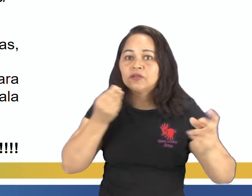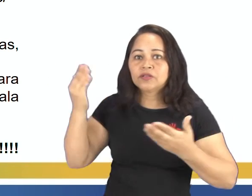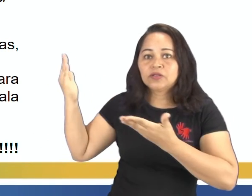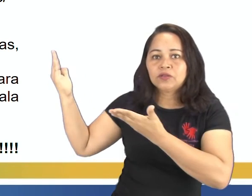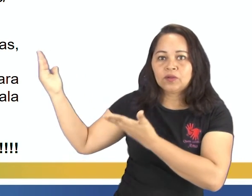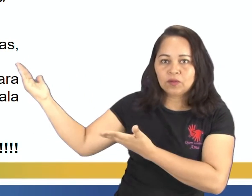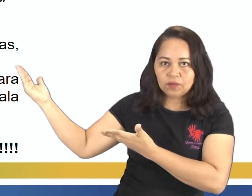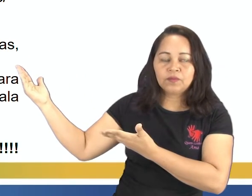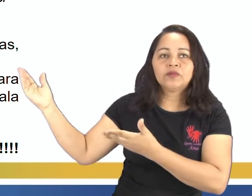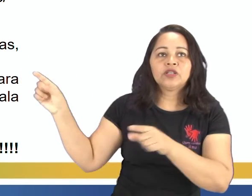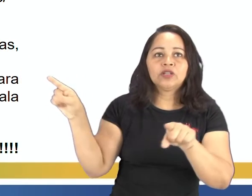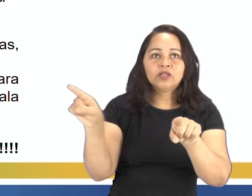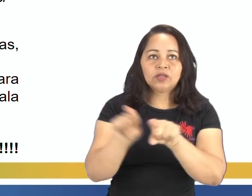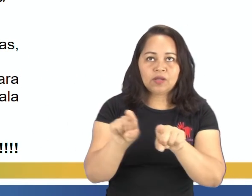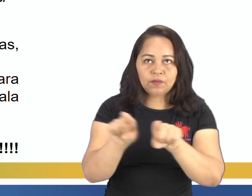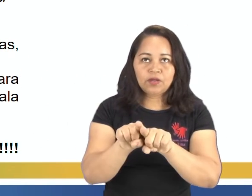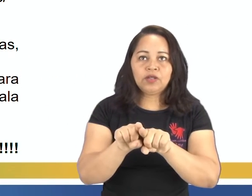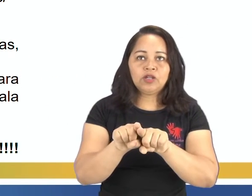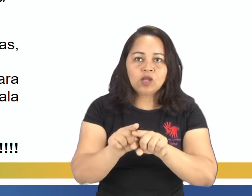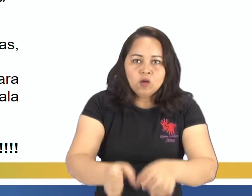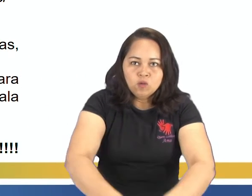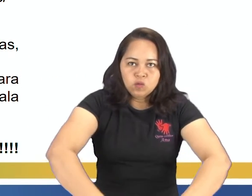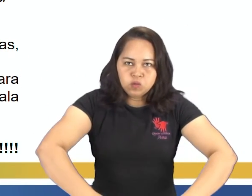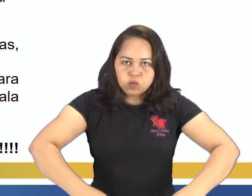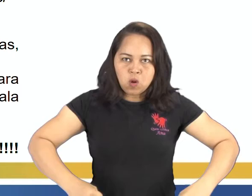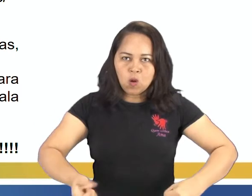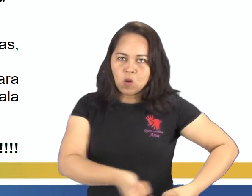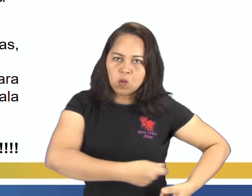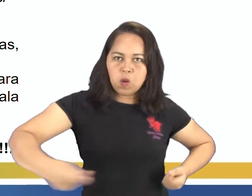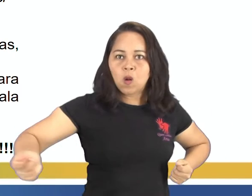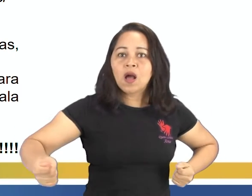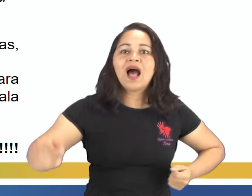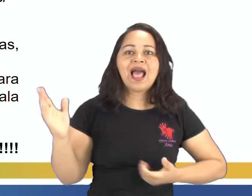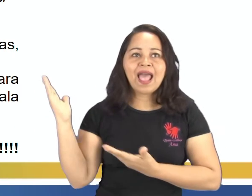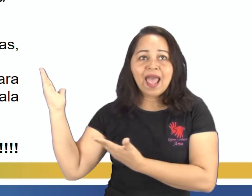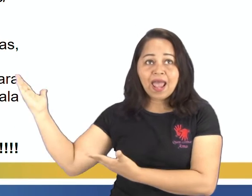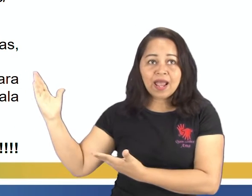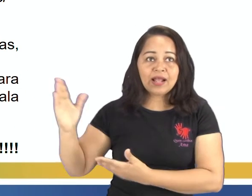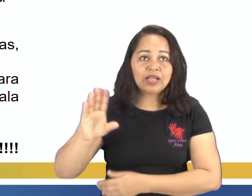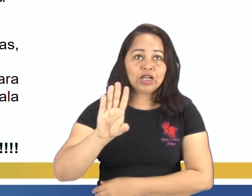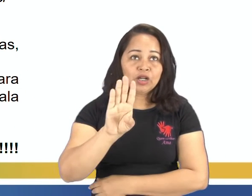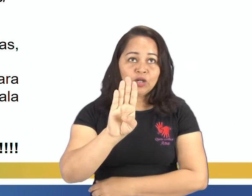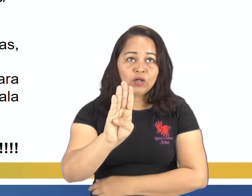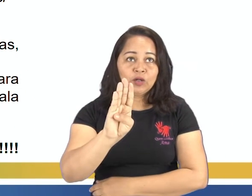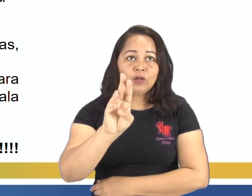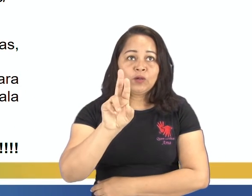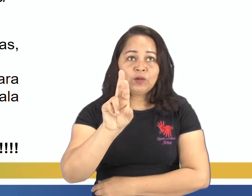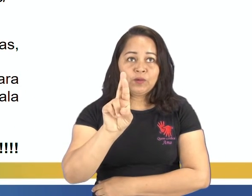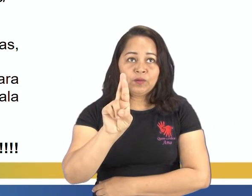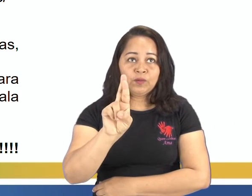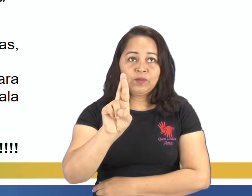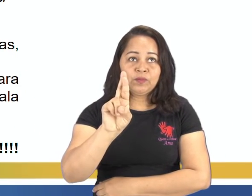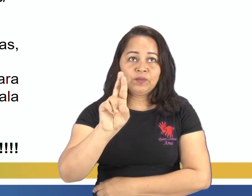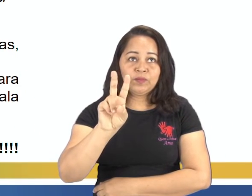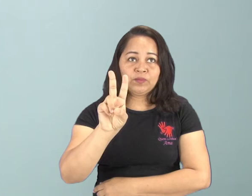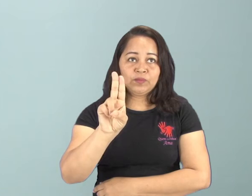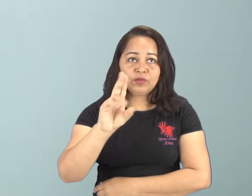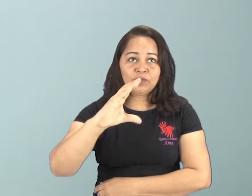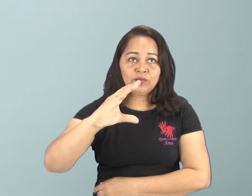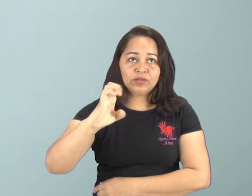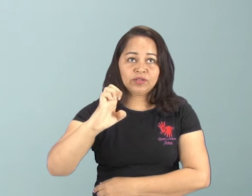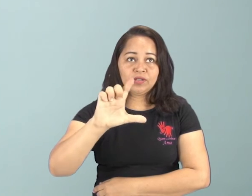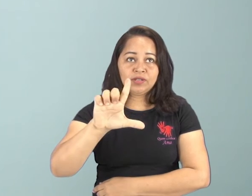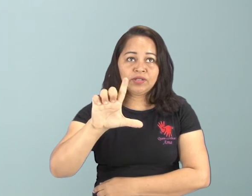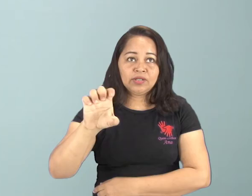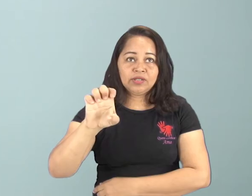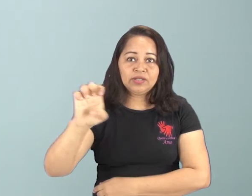ele é fantástico também. Não pode falar de cinema oriental sem falar de Bruce Lee. Então, vocês irão fazer uma pesquisa sobre ele. Tenho certeza que